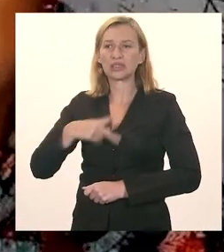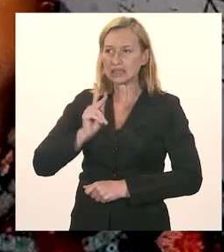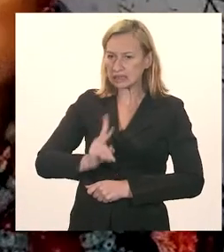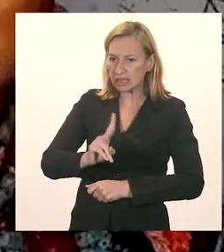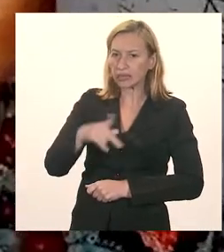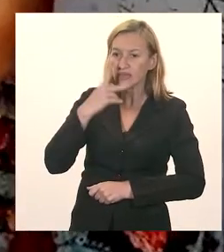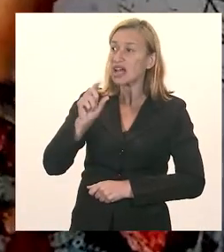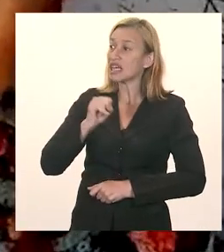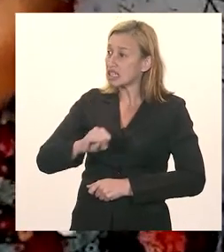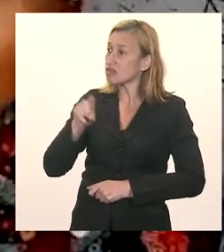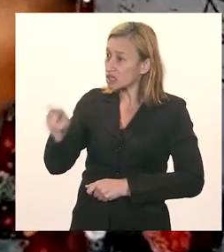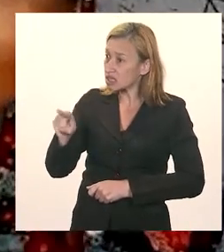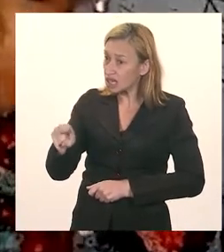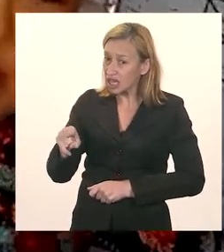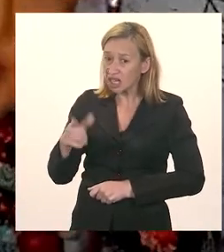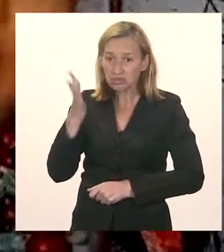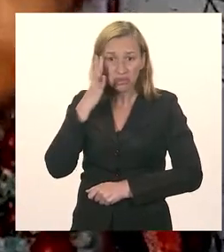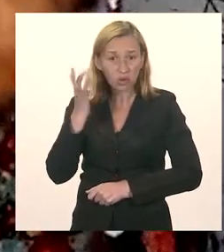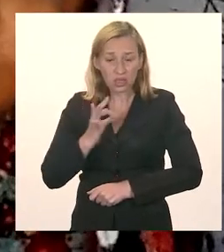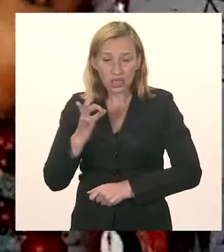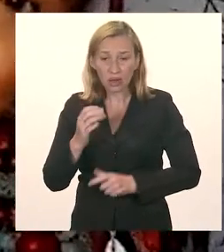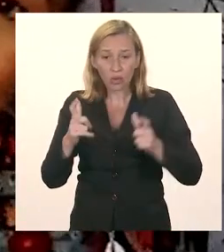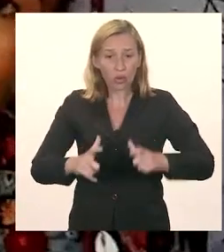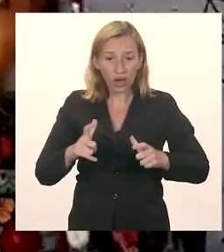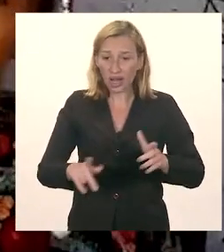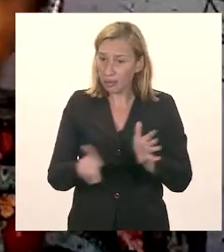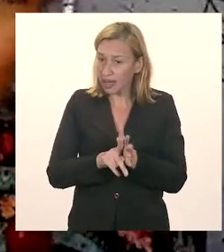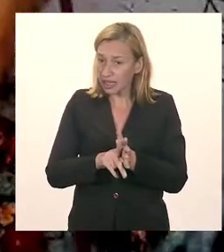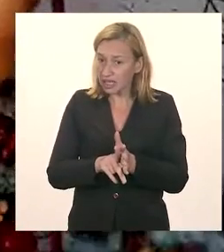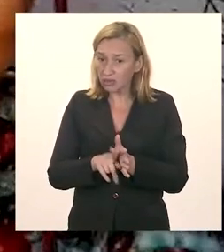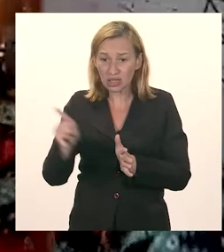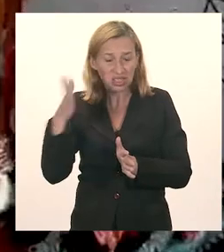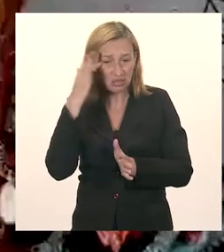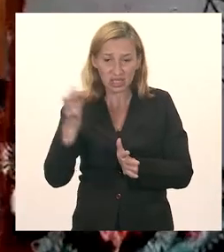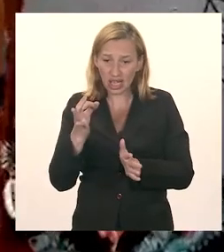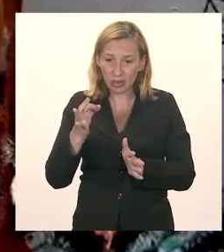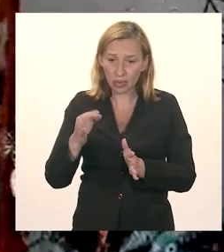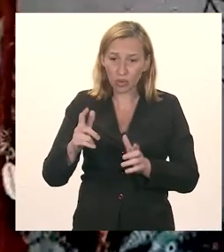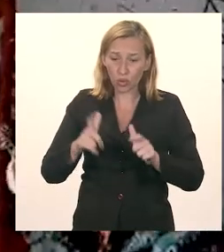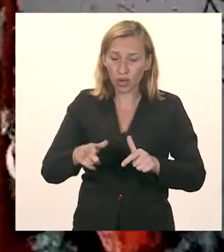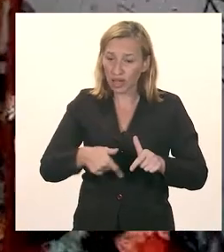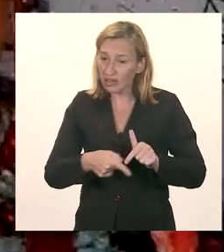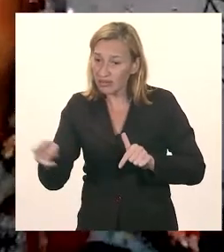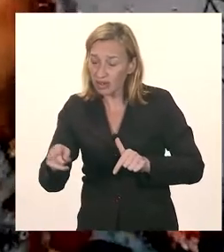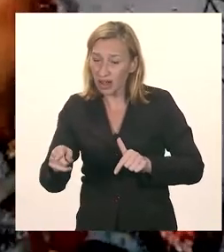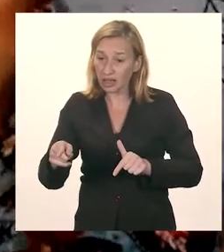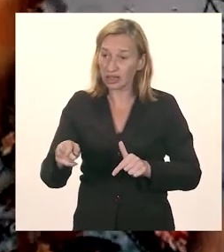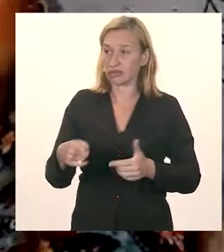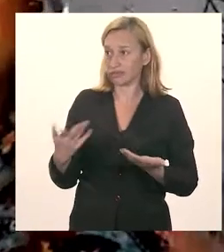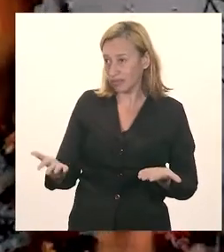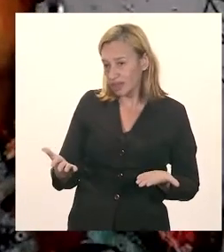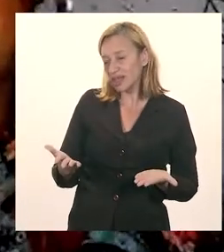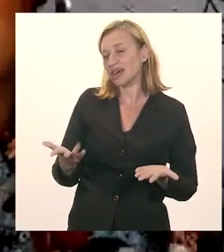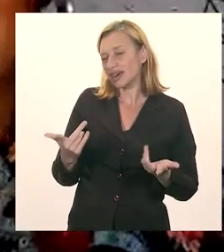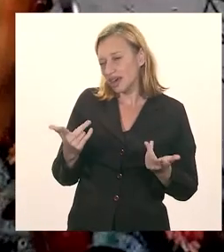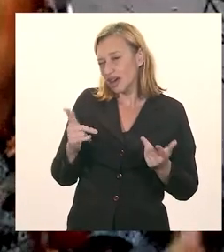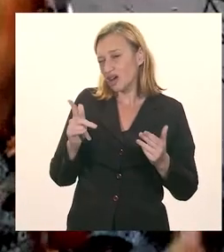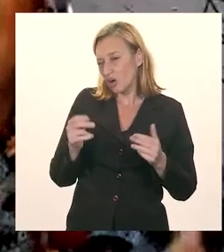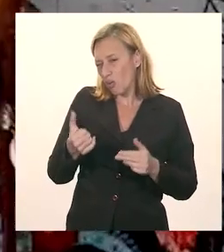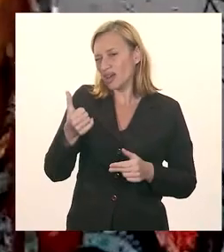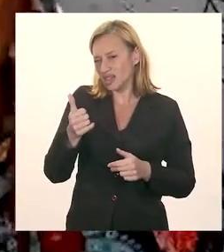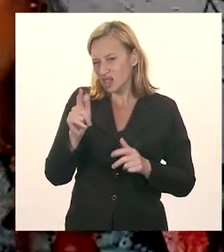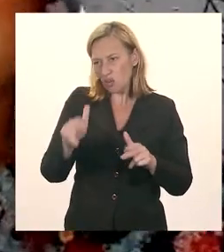ela sempre fala, se você não sabe de onde você veio, você não sabe para onde você vai. Então, é mais ou menos isso,